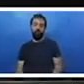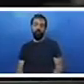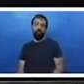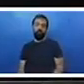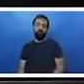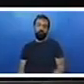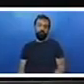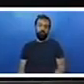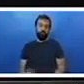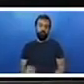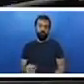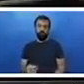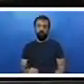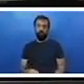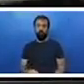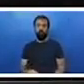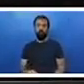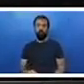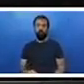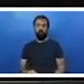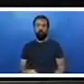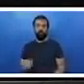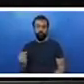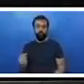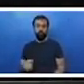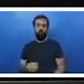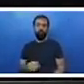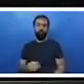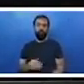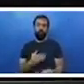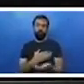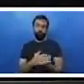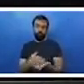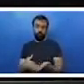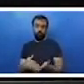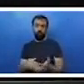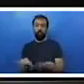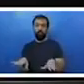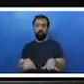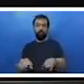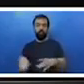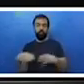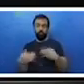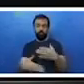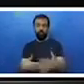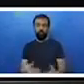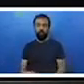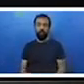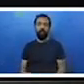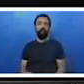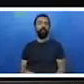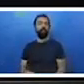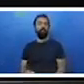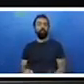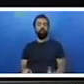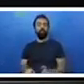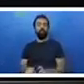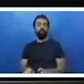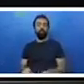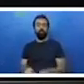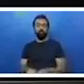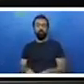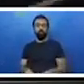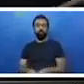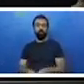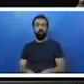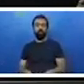movimento, como no final do movimento. Então aqui ele faz um rolamento no início do movimento e aqui na hora de voltar, né, ele faz uma pegada,